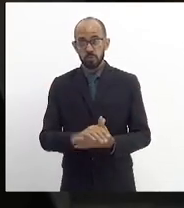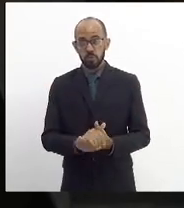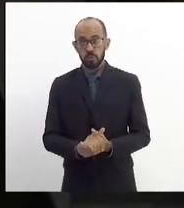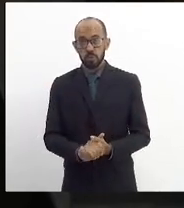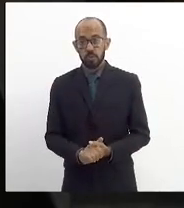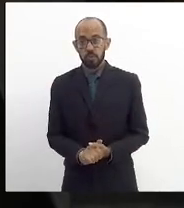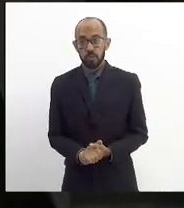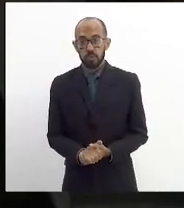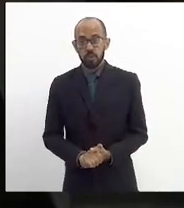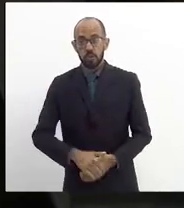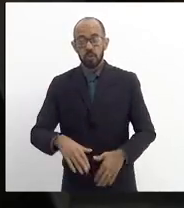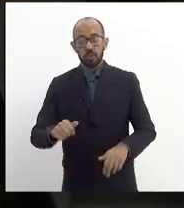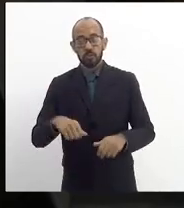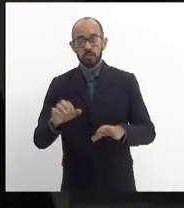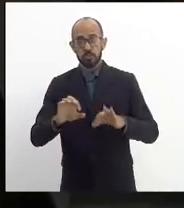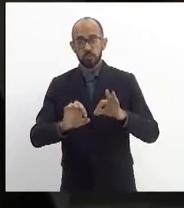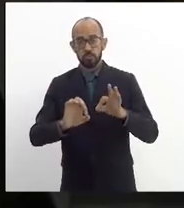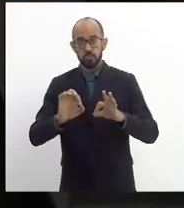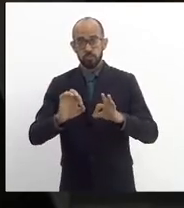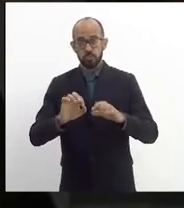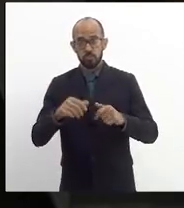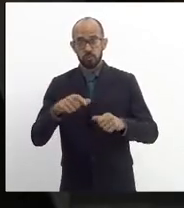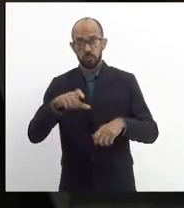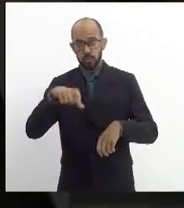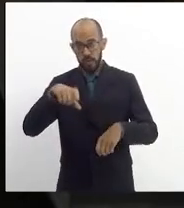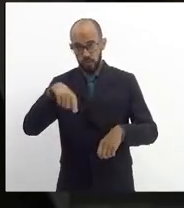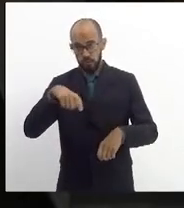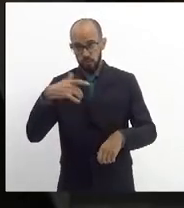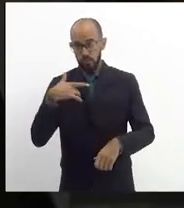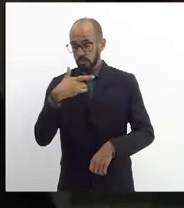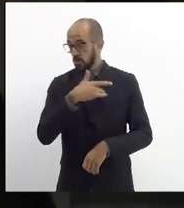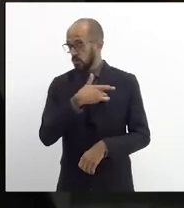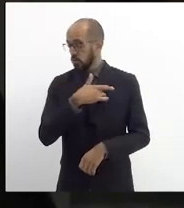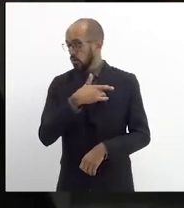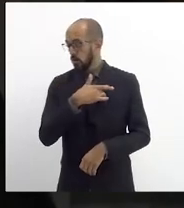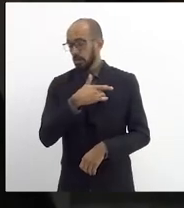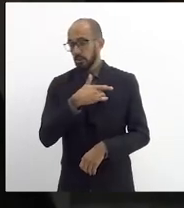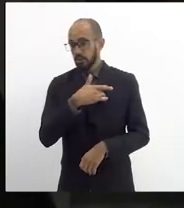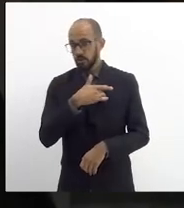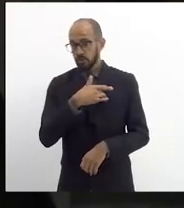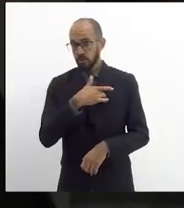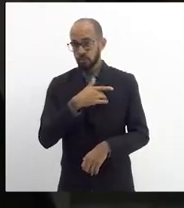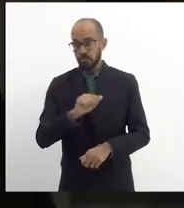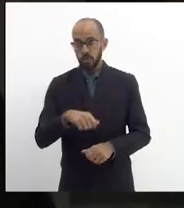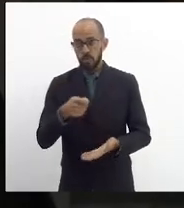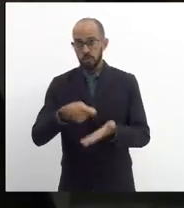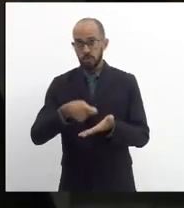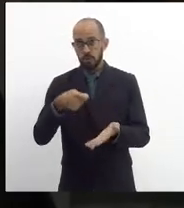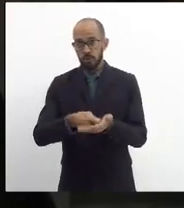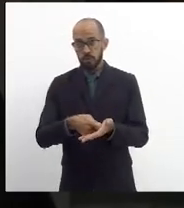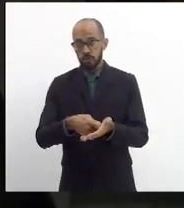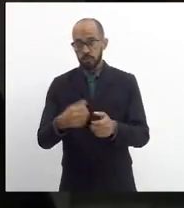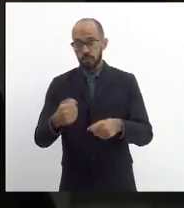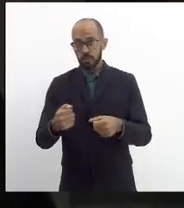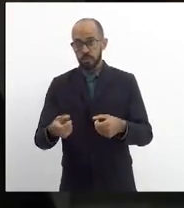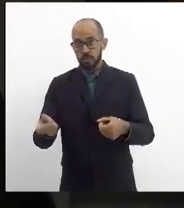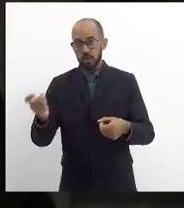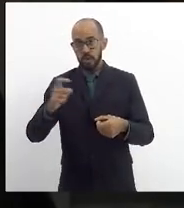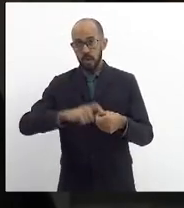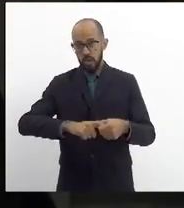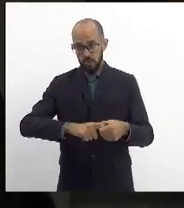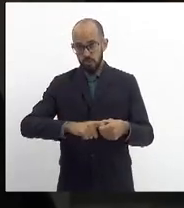planos de saúde é Obrigatoriamente tem que reembolsar as